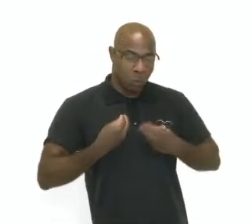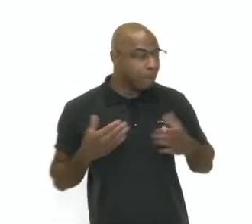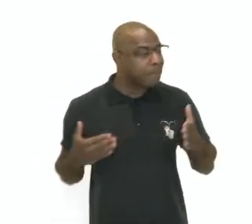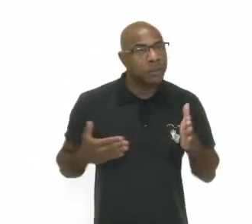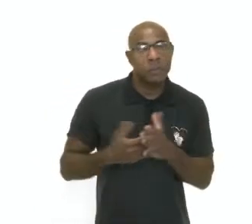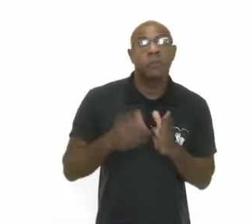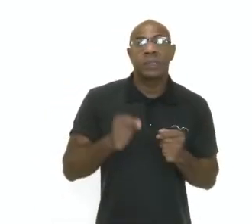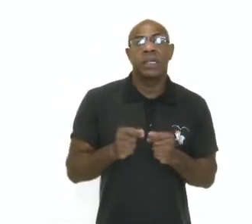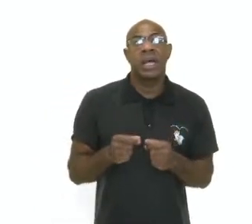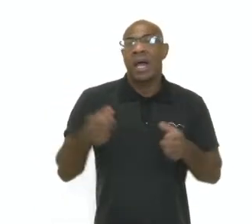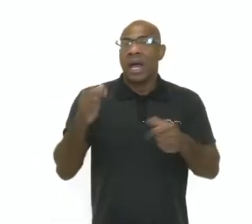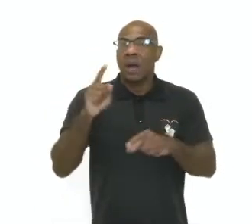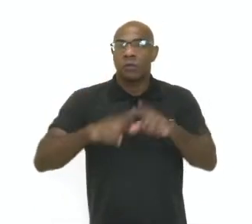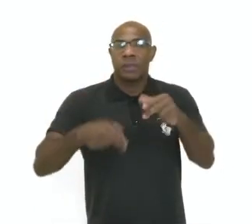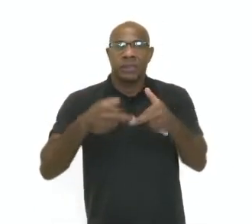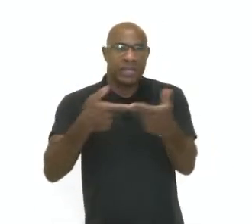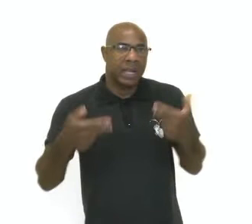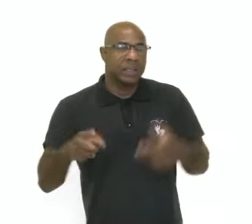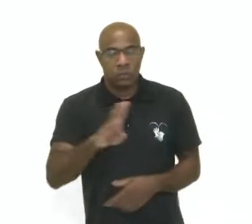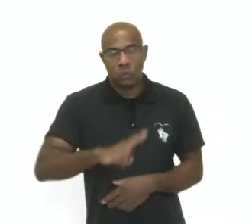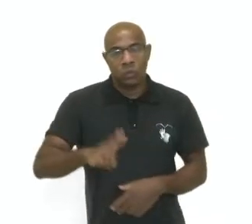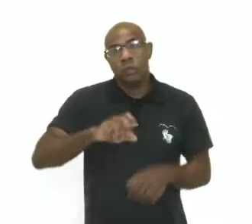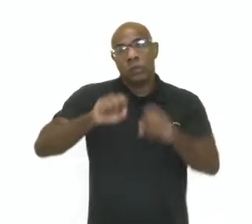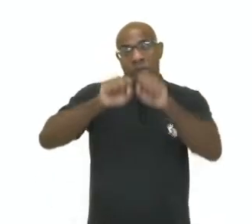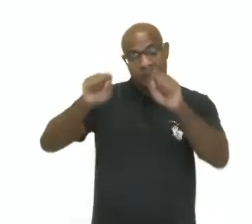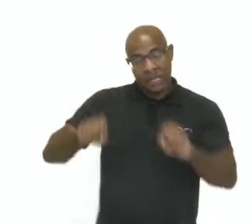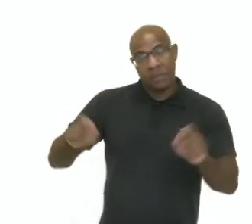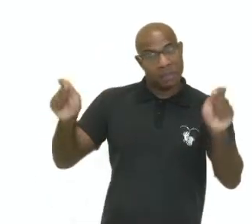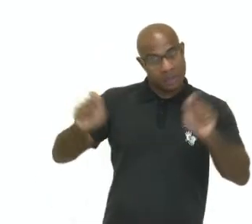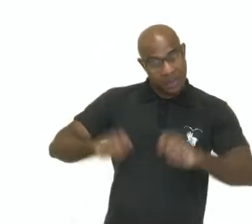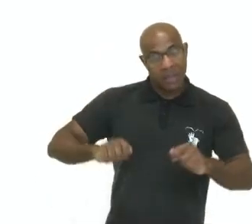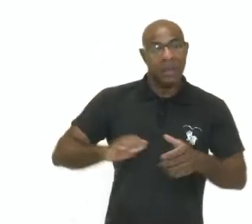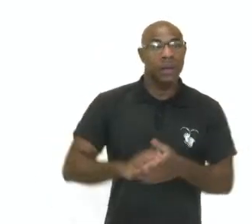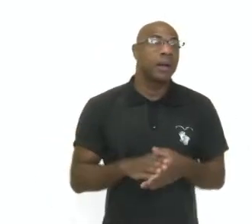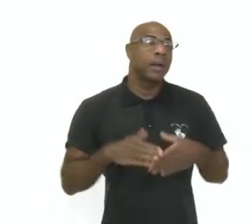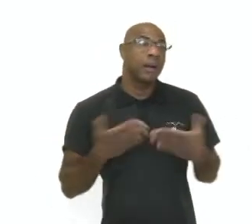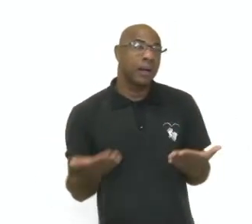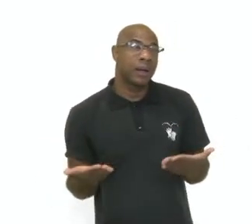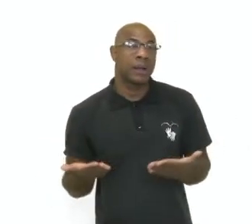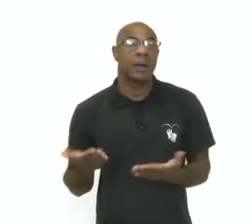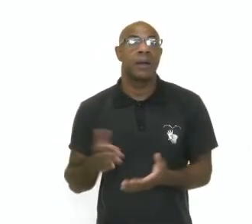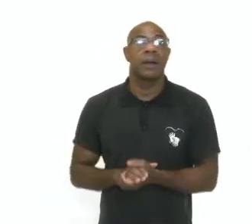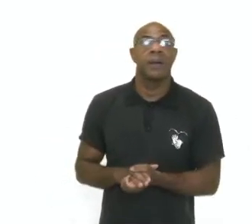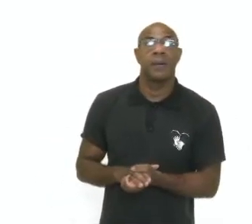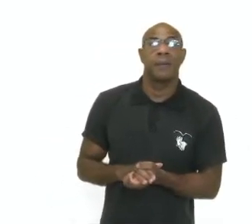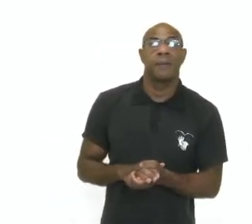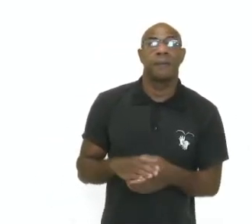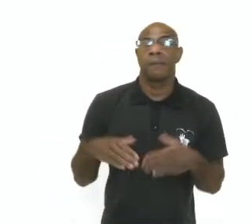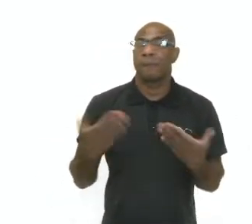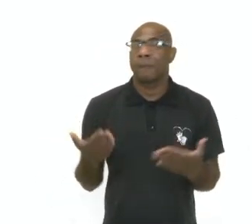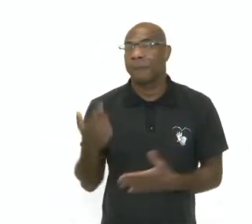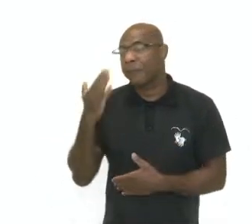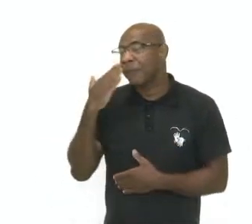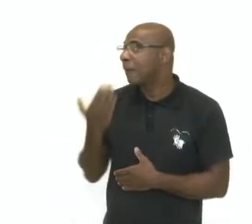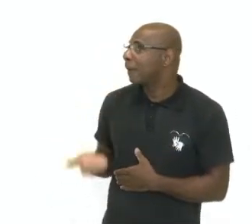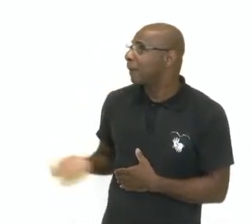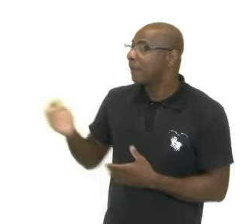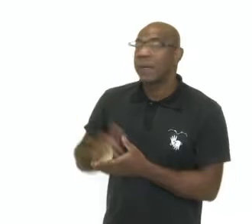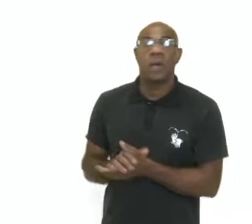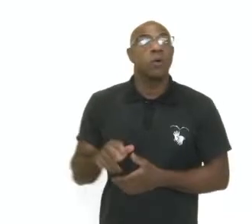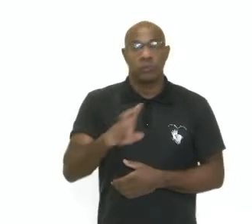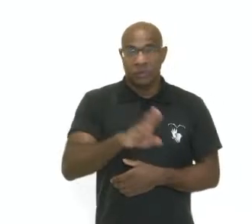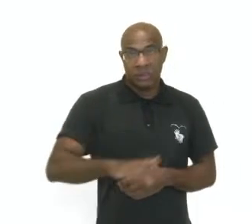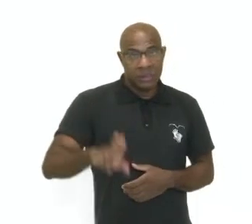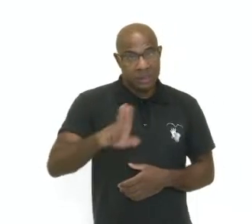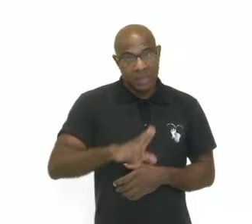os recursos em uso no sistema. Nesse caso, objetos reutilizáveis são